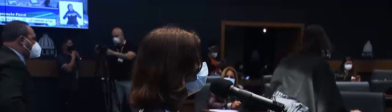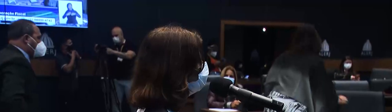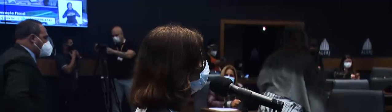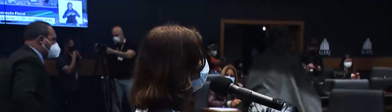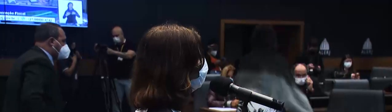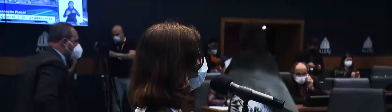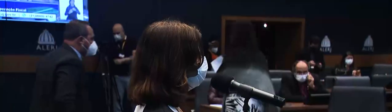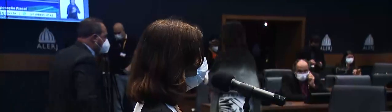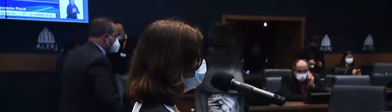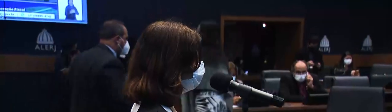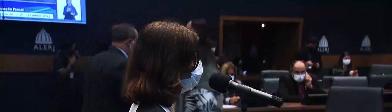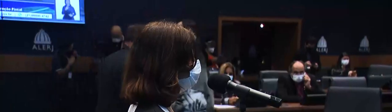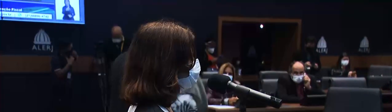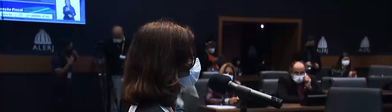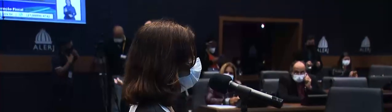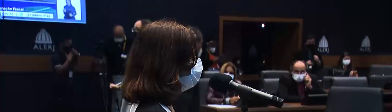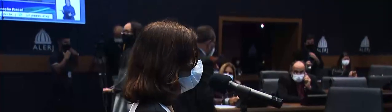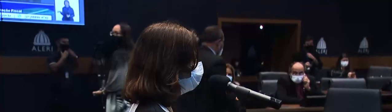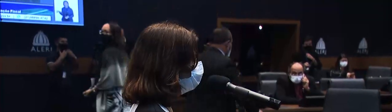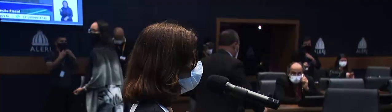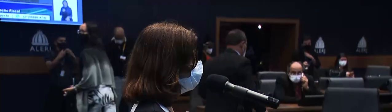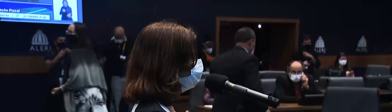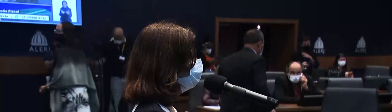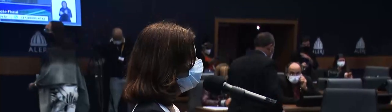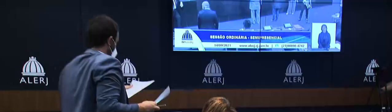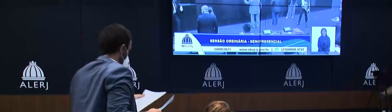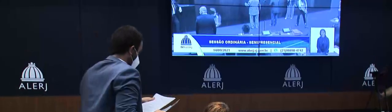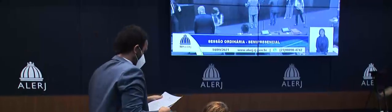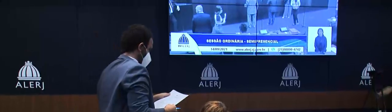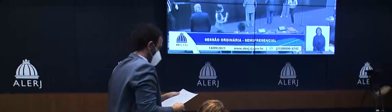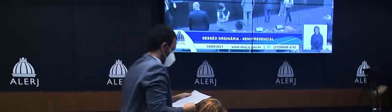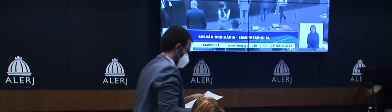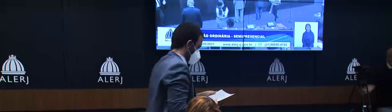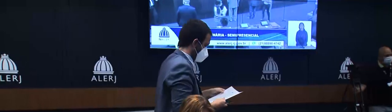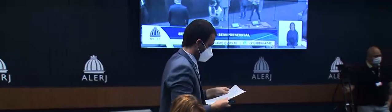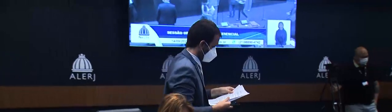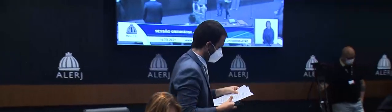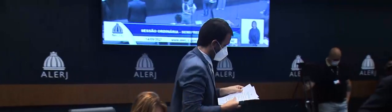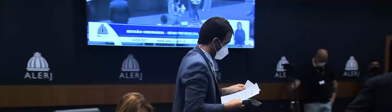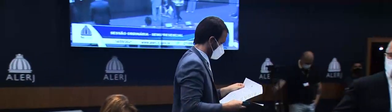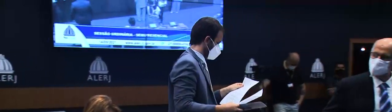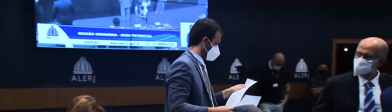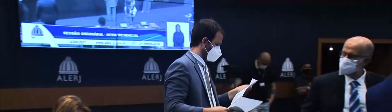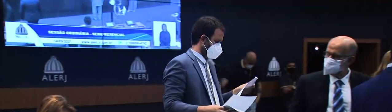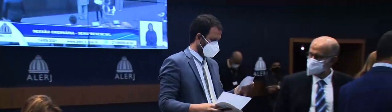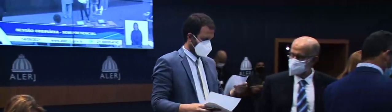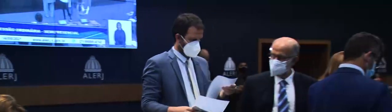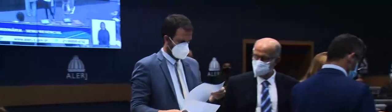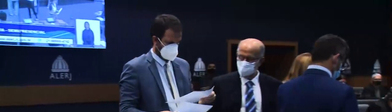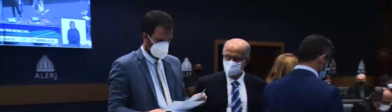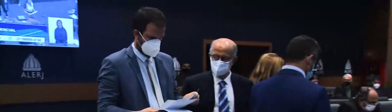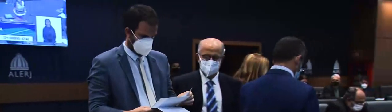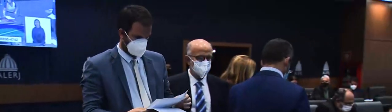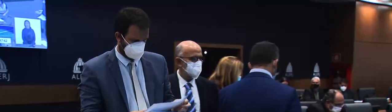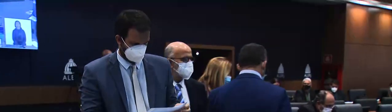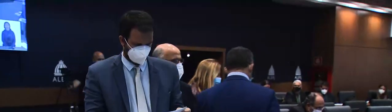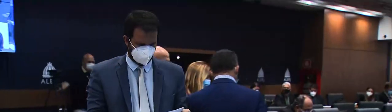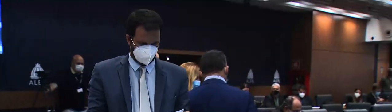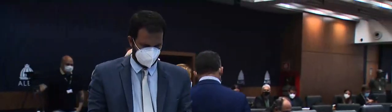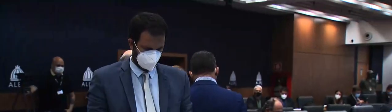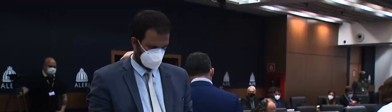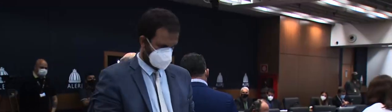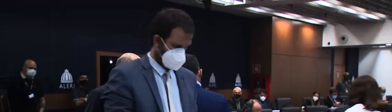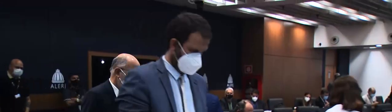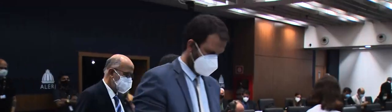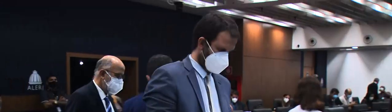porta giratória com detector de metais em agências bancárias. As modificações passam a estabelecer que a obrigatoriedade se